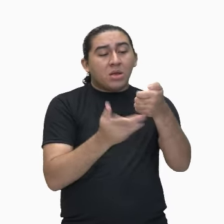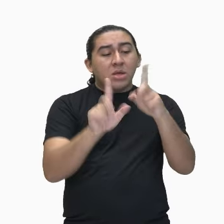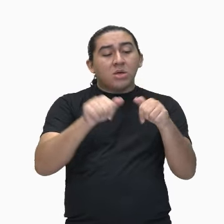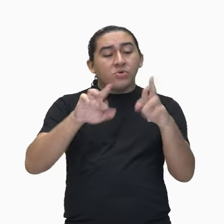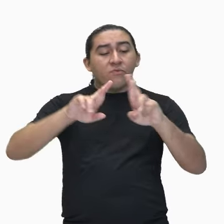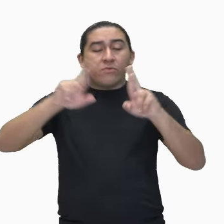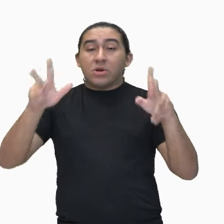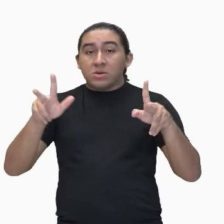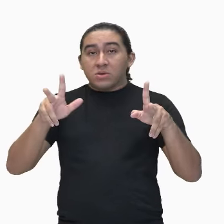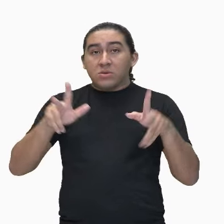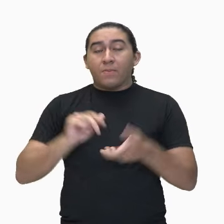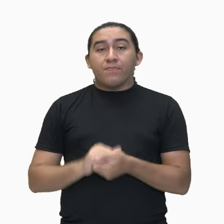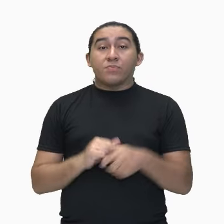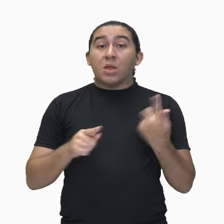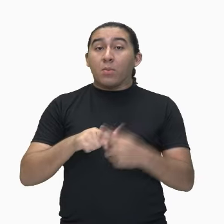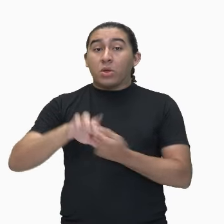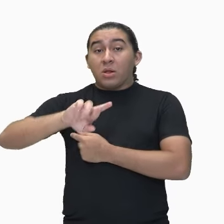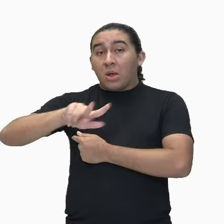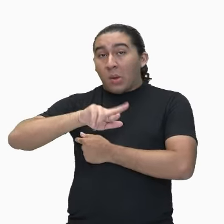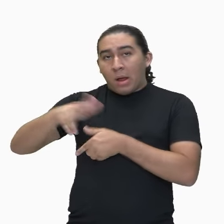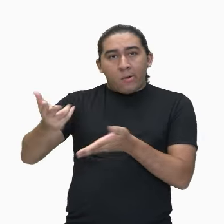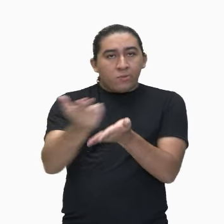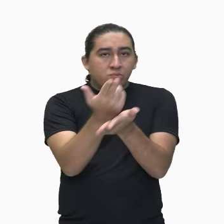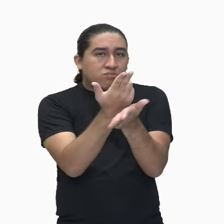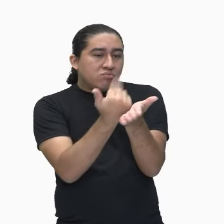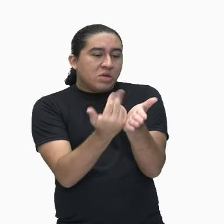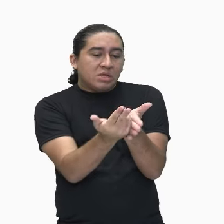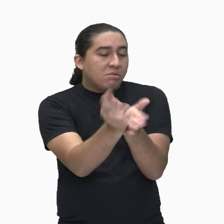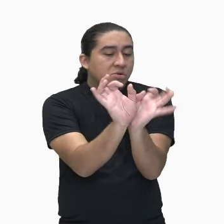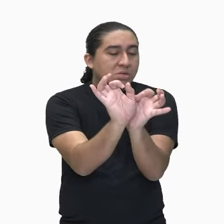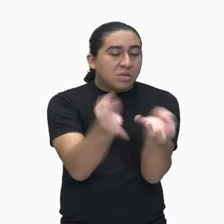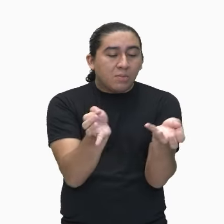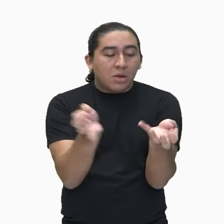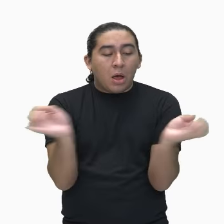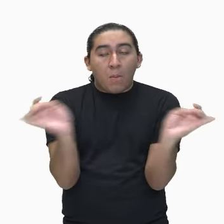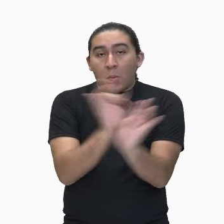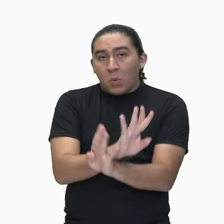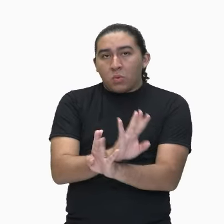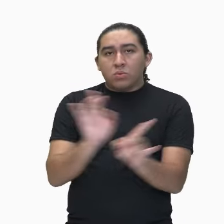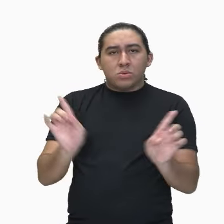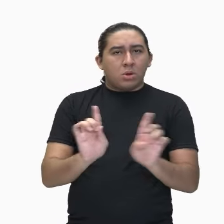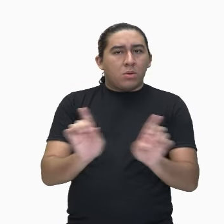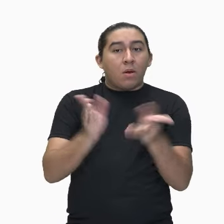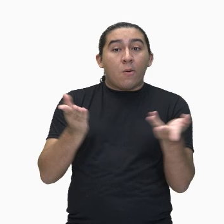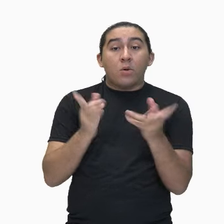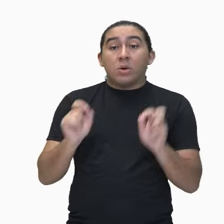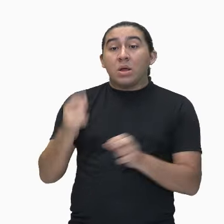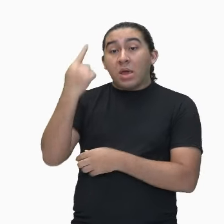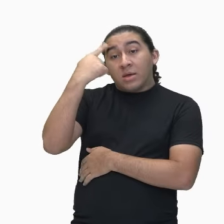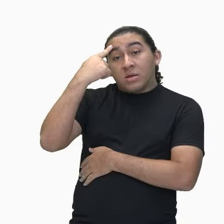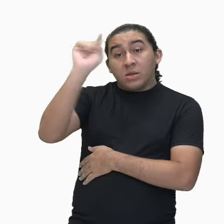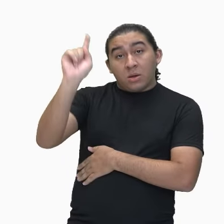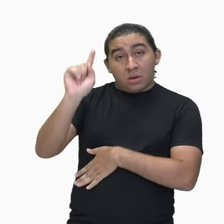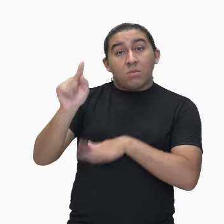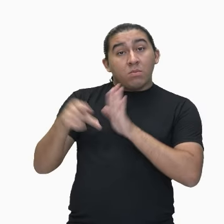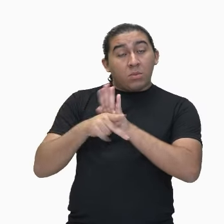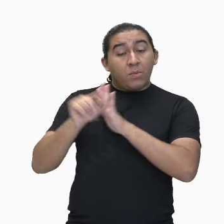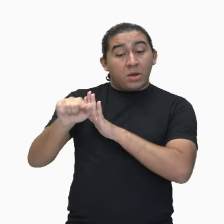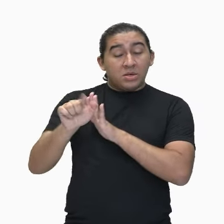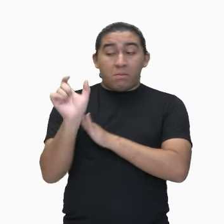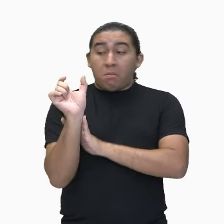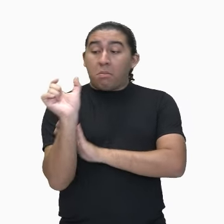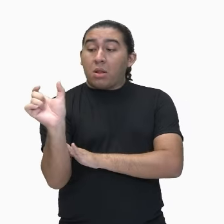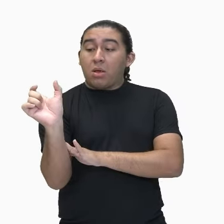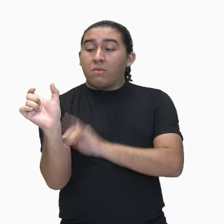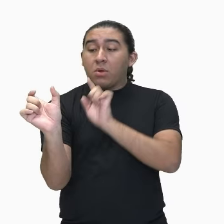diferente, né? Porque não é um desenho. Agora o que eu estou mostrando? A ideia dessa coisa,